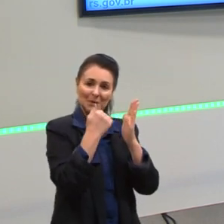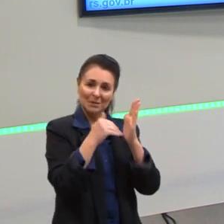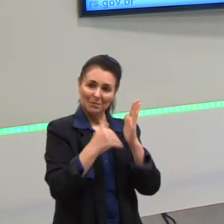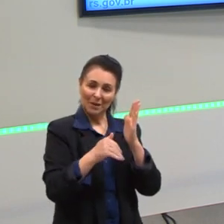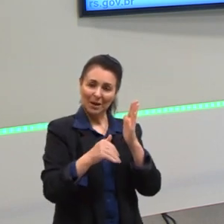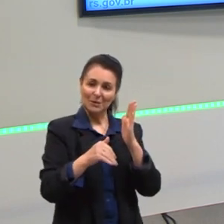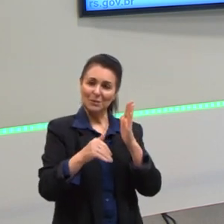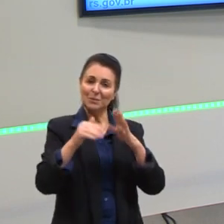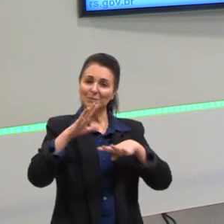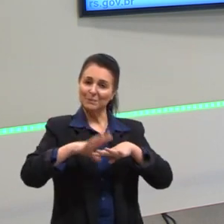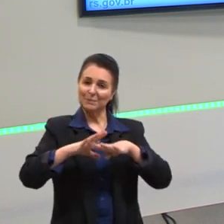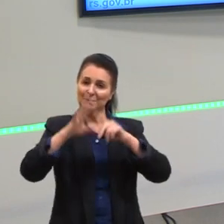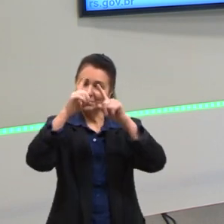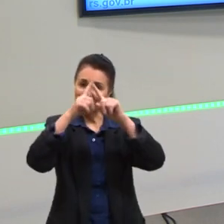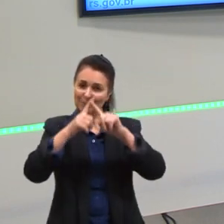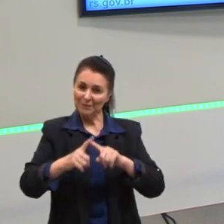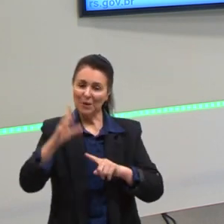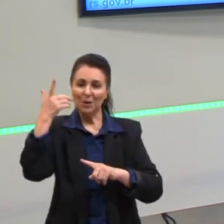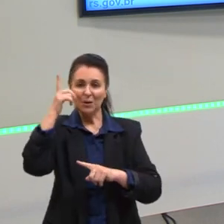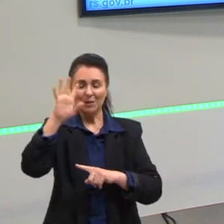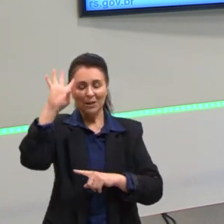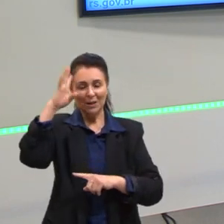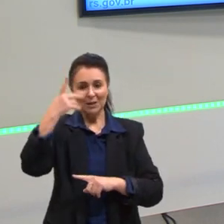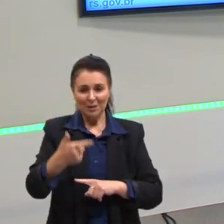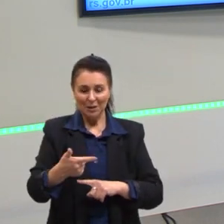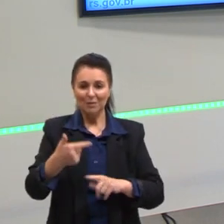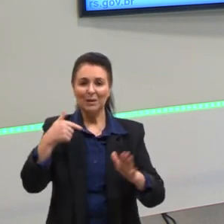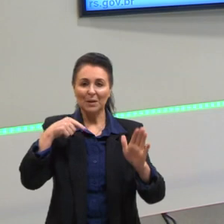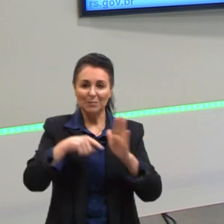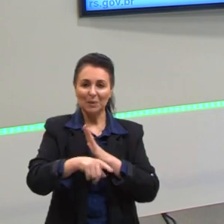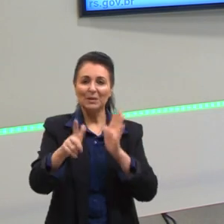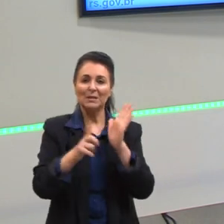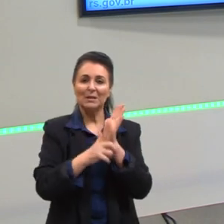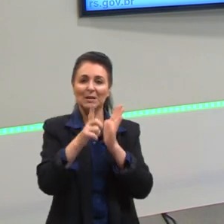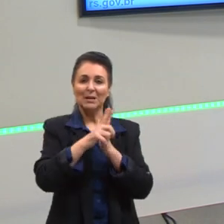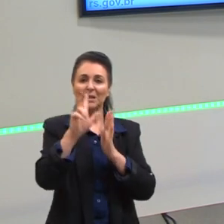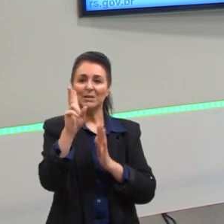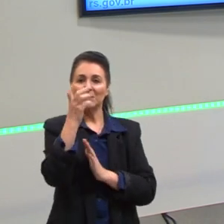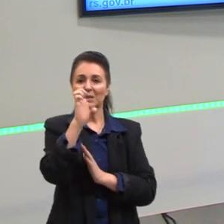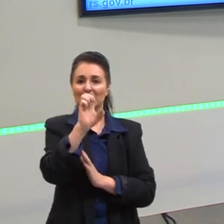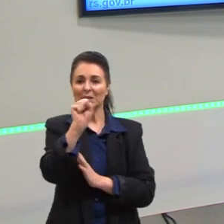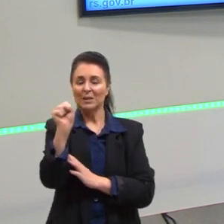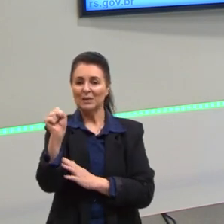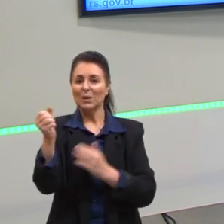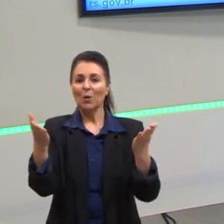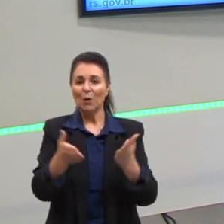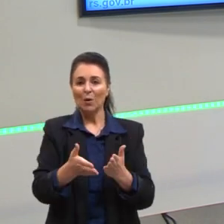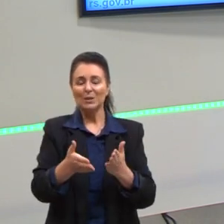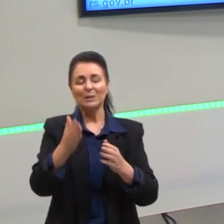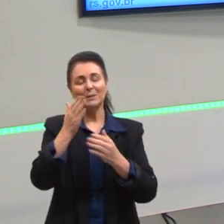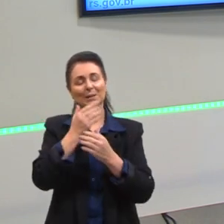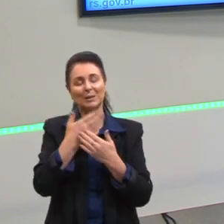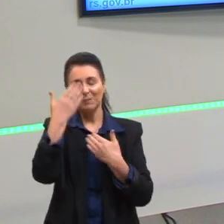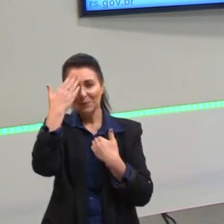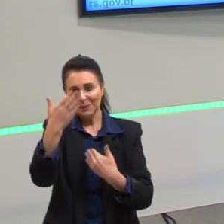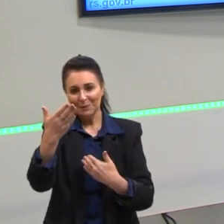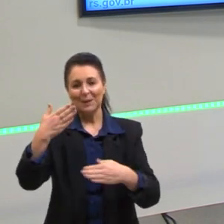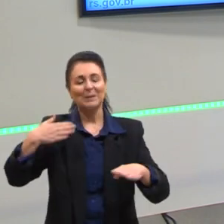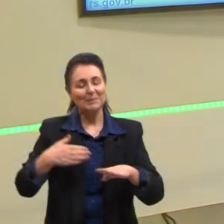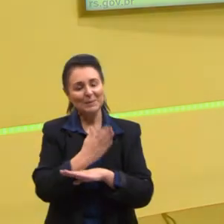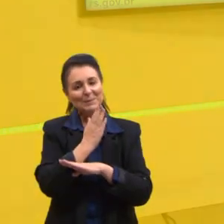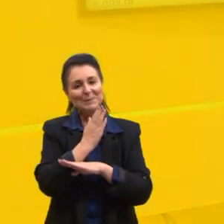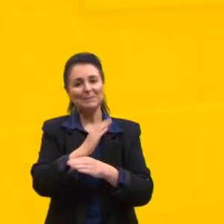operações Vocês conseguem resolver qualquer questão de leite restam nos vestibulares quanto de ENEM por hoje era isso e muito obrigada partiu